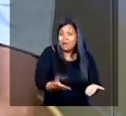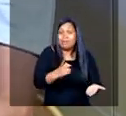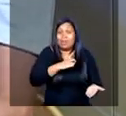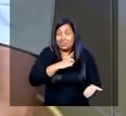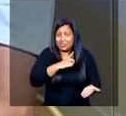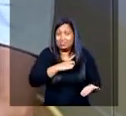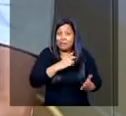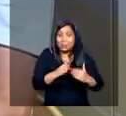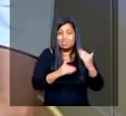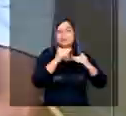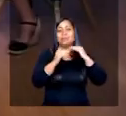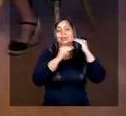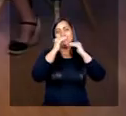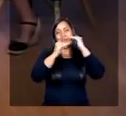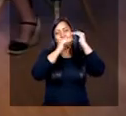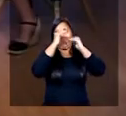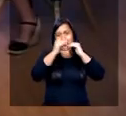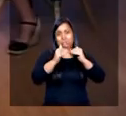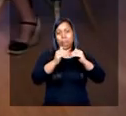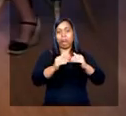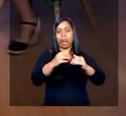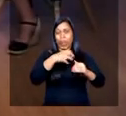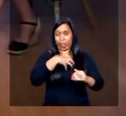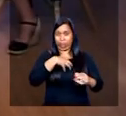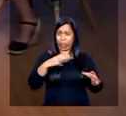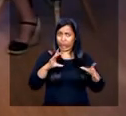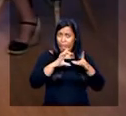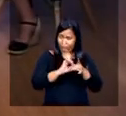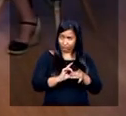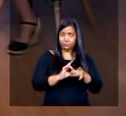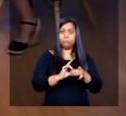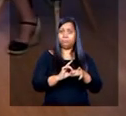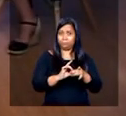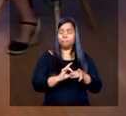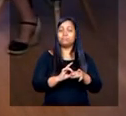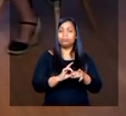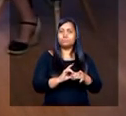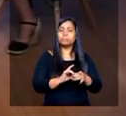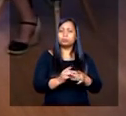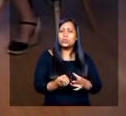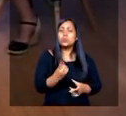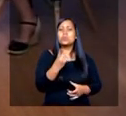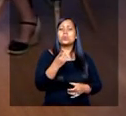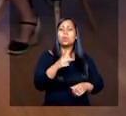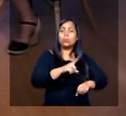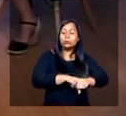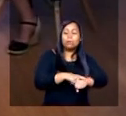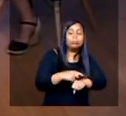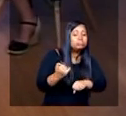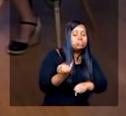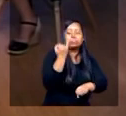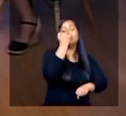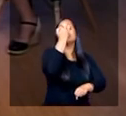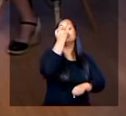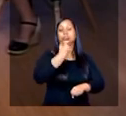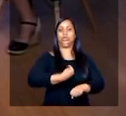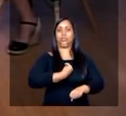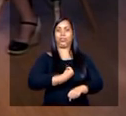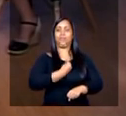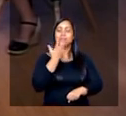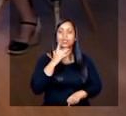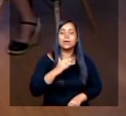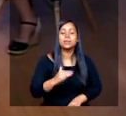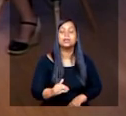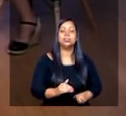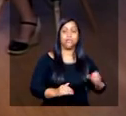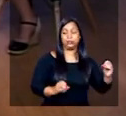exista esse desenvolvimento de forma integral, né, de forma única. É um tempo ouro mesmo da vida da criança